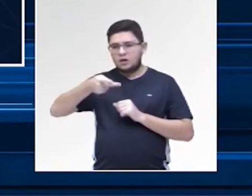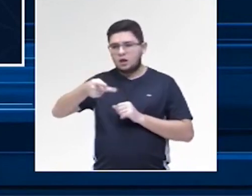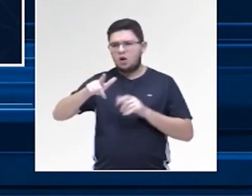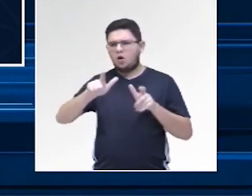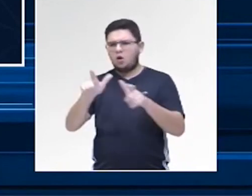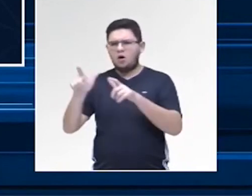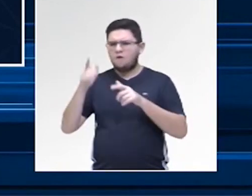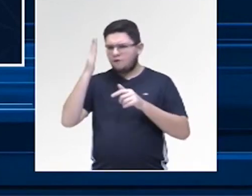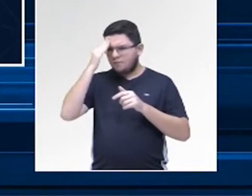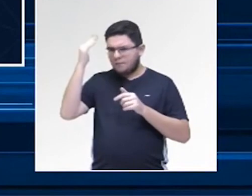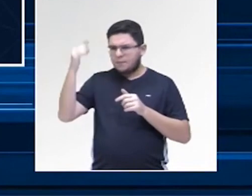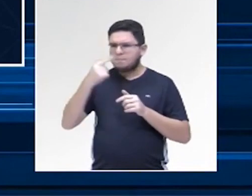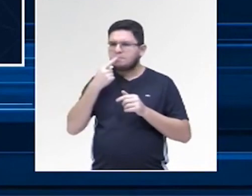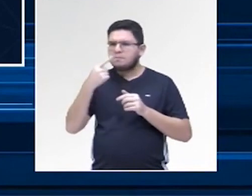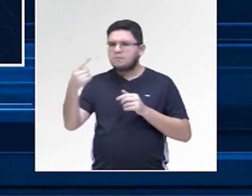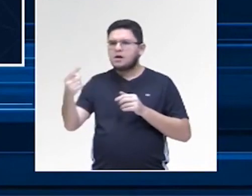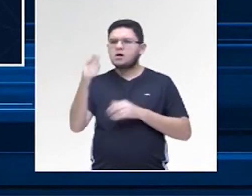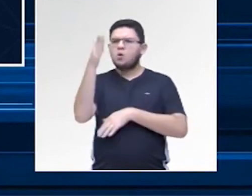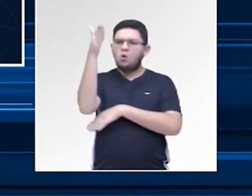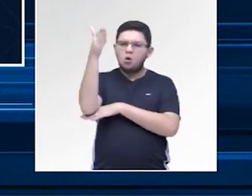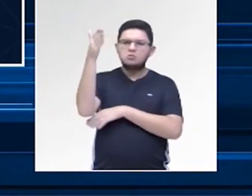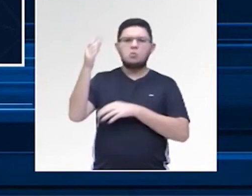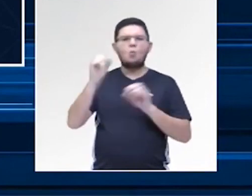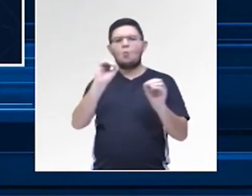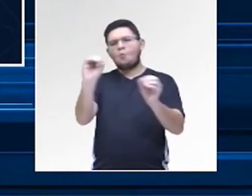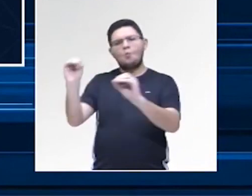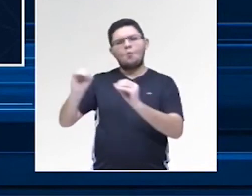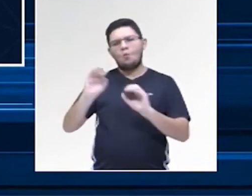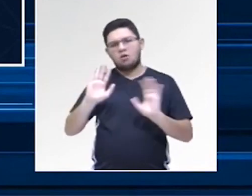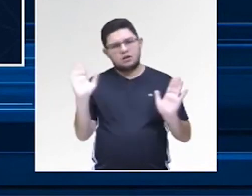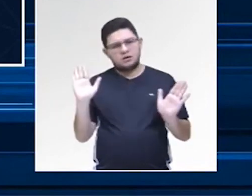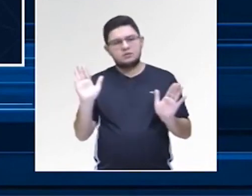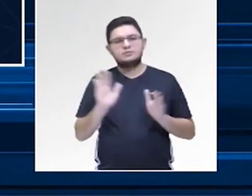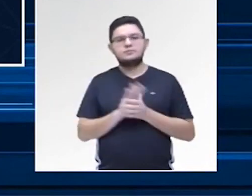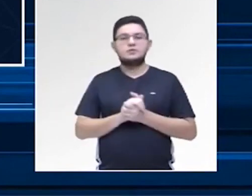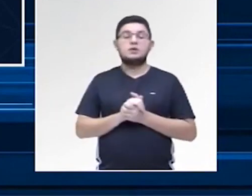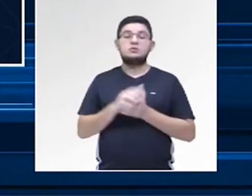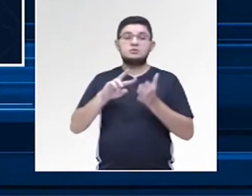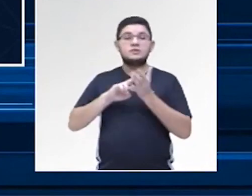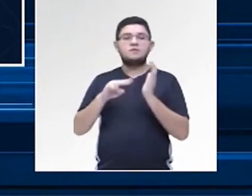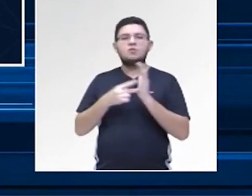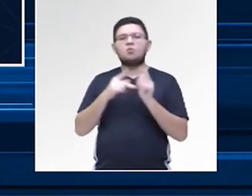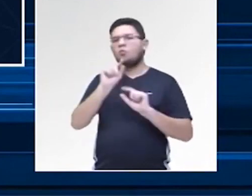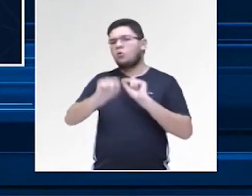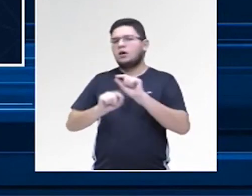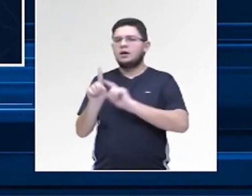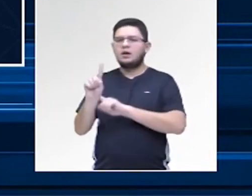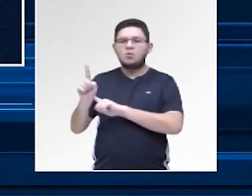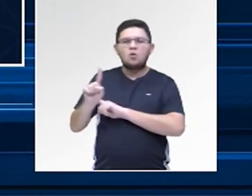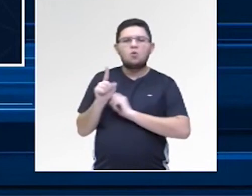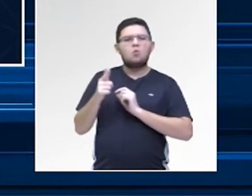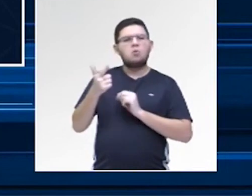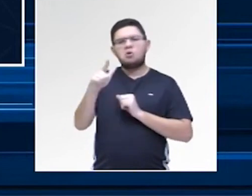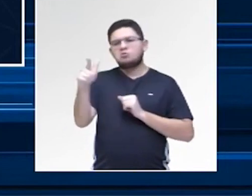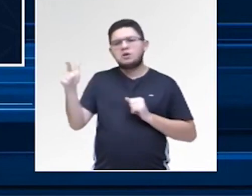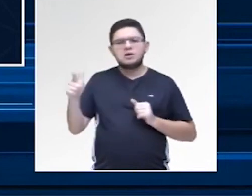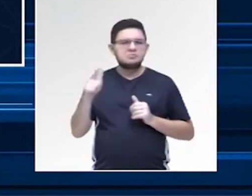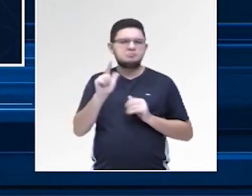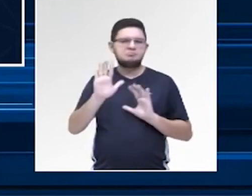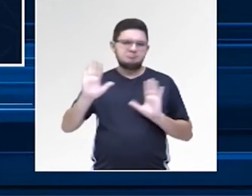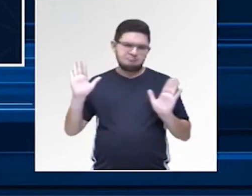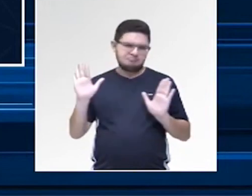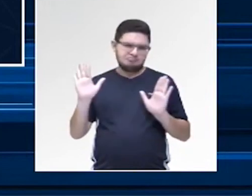essa parte, famous place, na verdade place, né, seria esse substantivo famous, tá, como adjetivo aí.